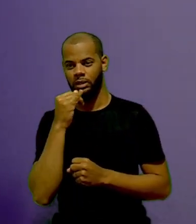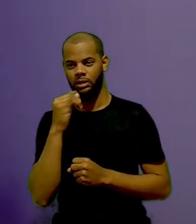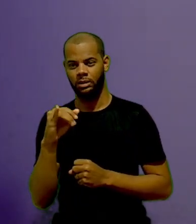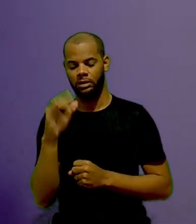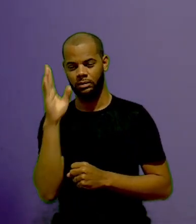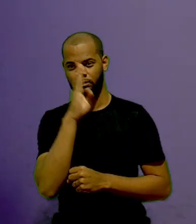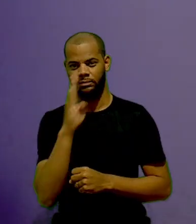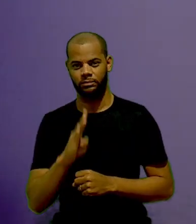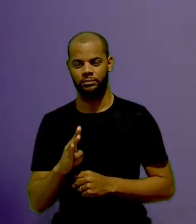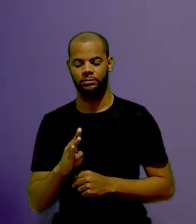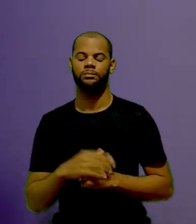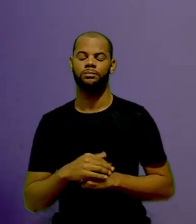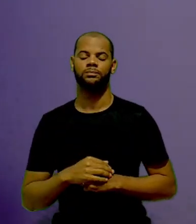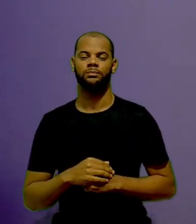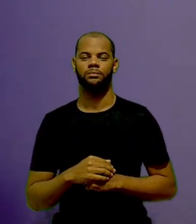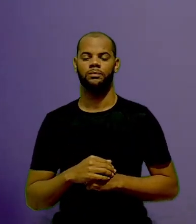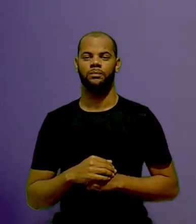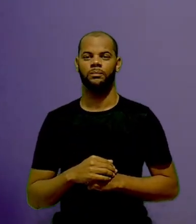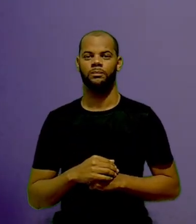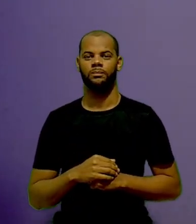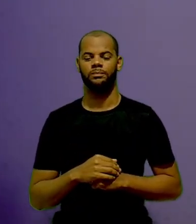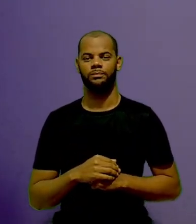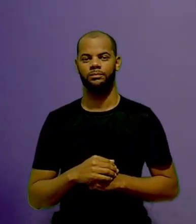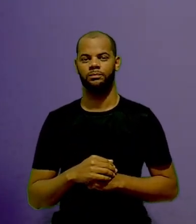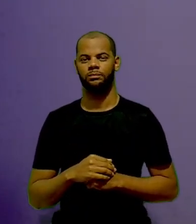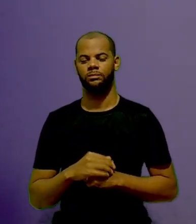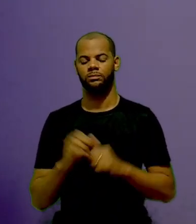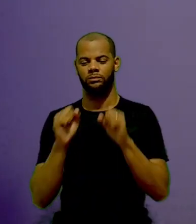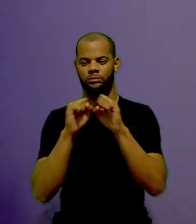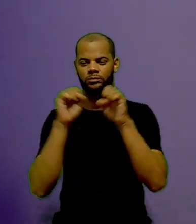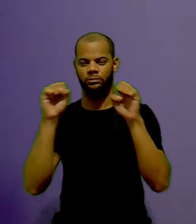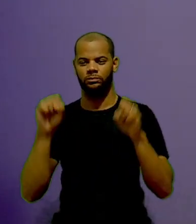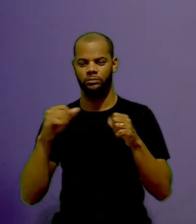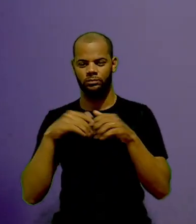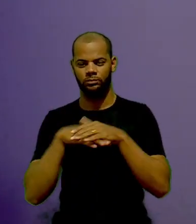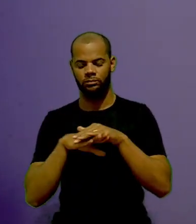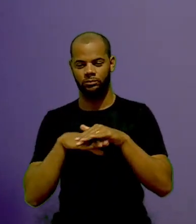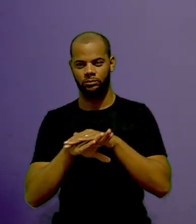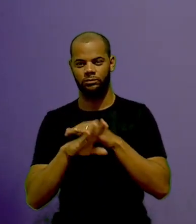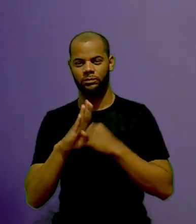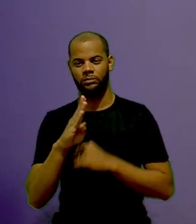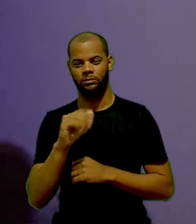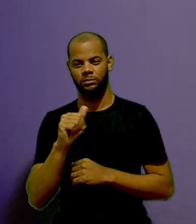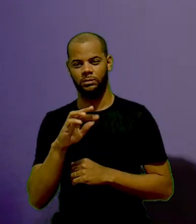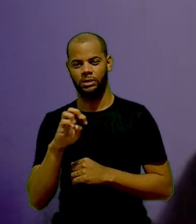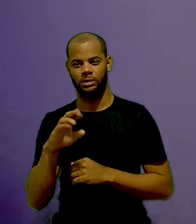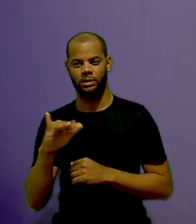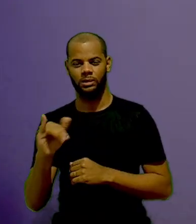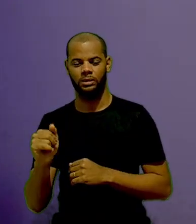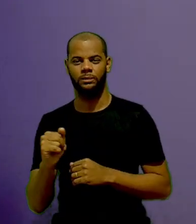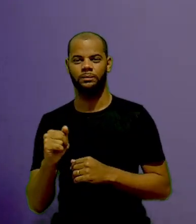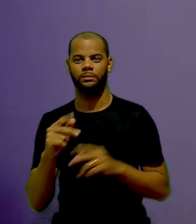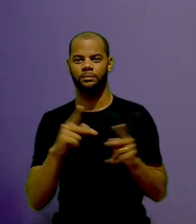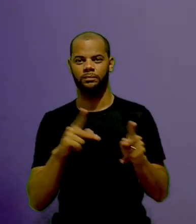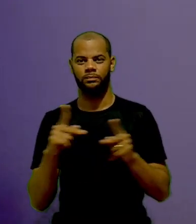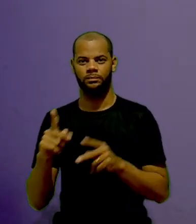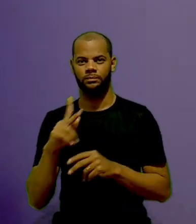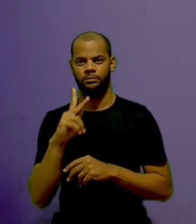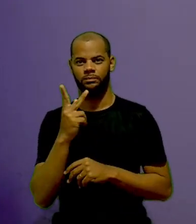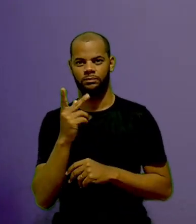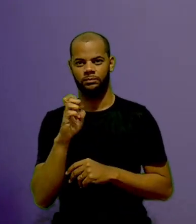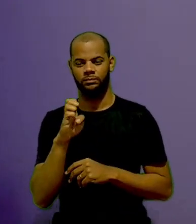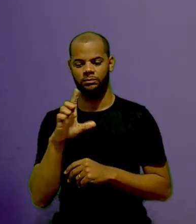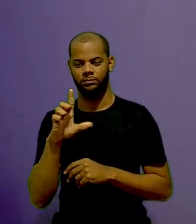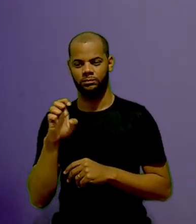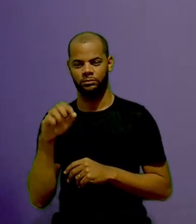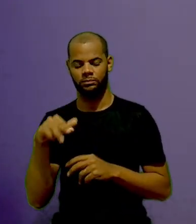Geração fotovoltaica, mais sistemas de armazenamento de energia em baterias. Professora Helena, professora titular